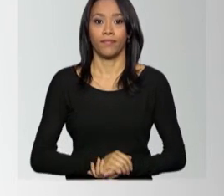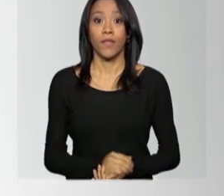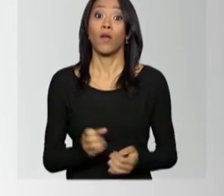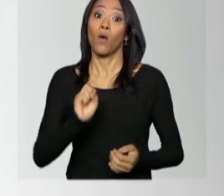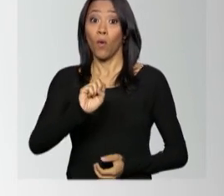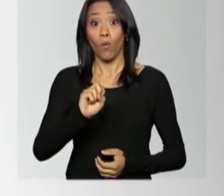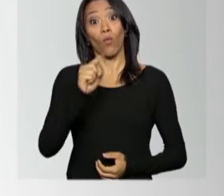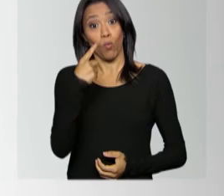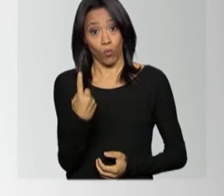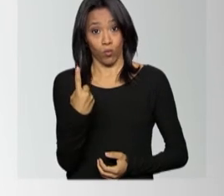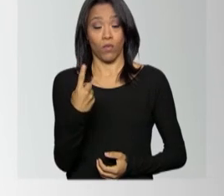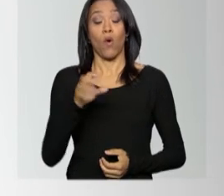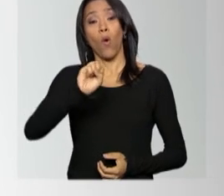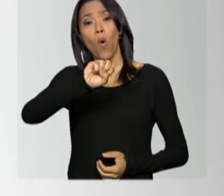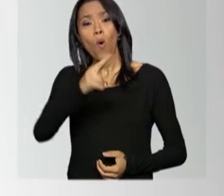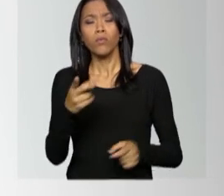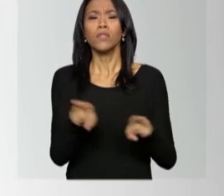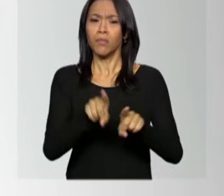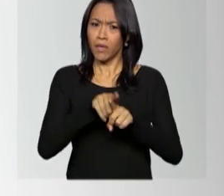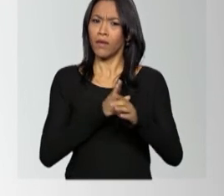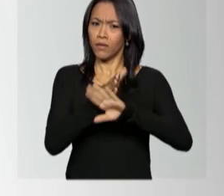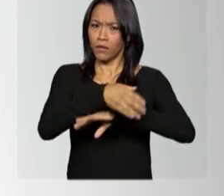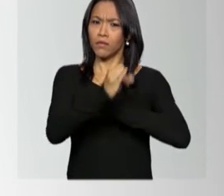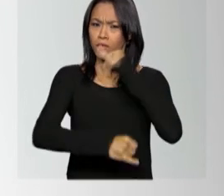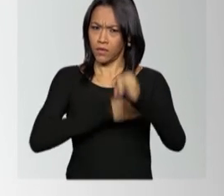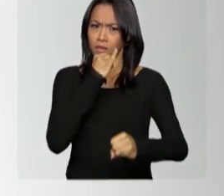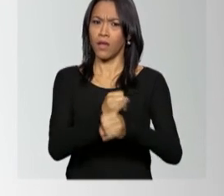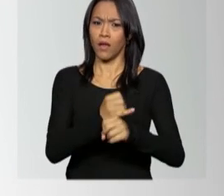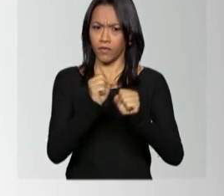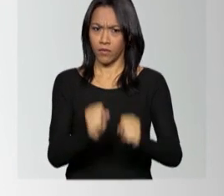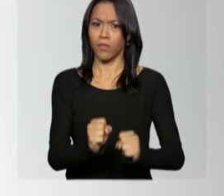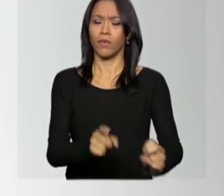0800-726-0207, opção 1, ou no site da Caixa,